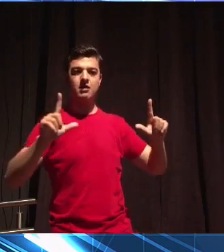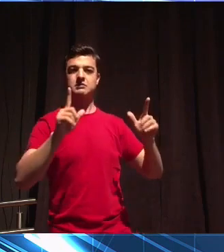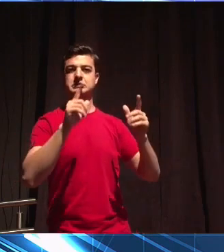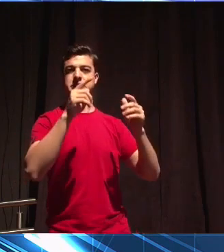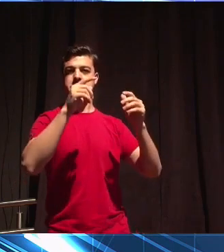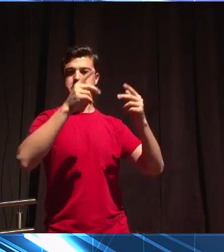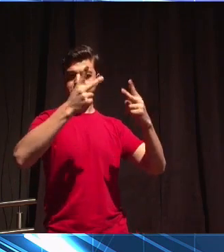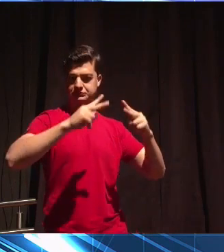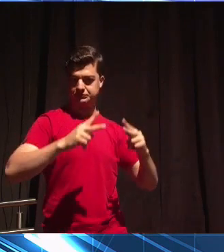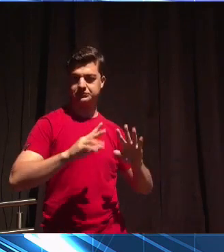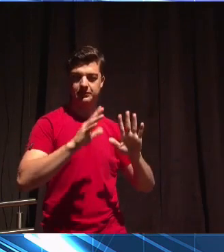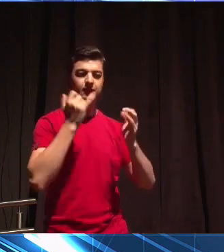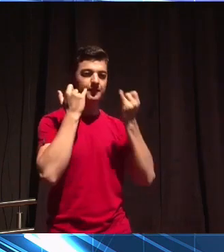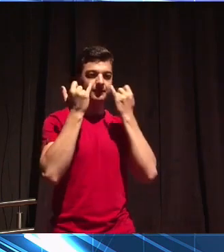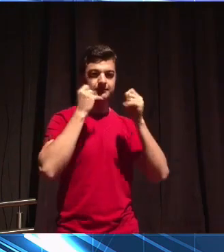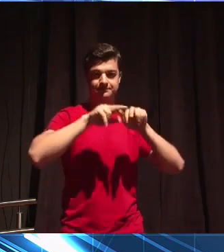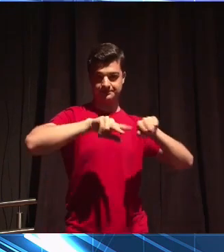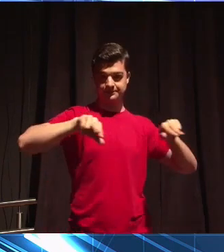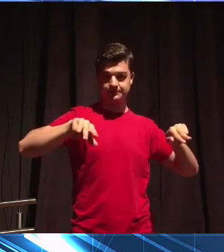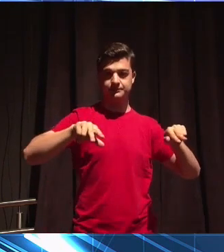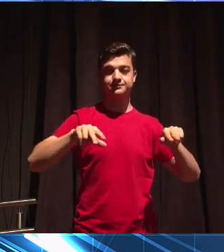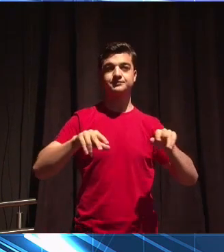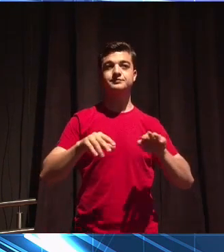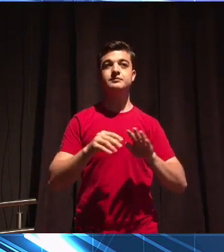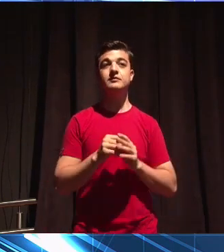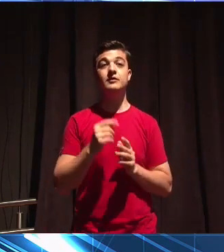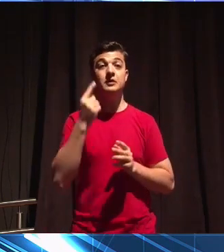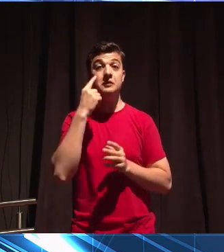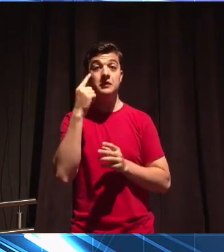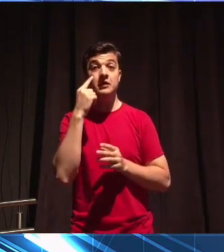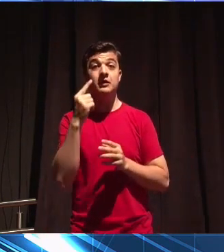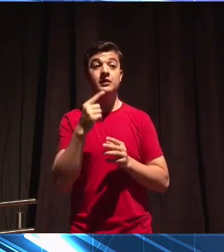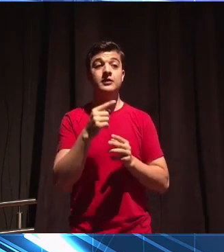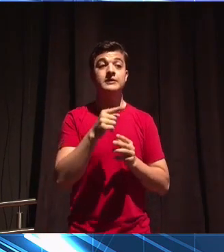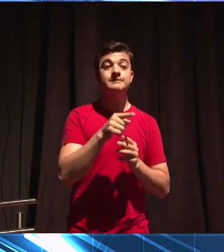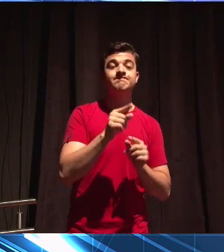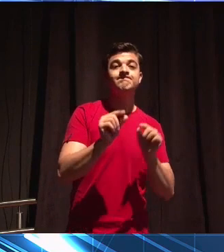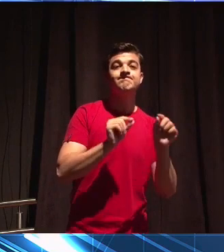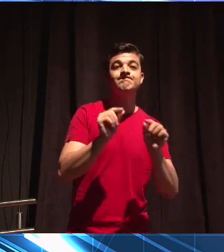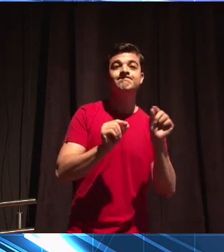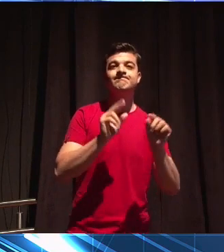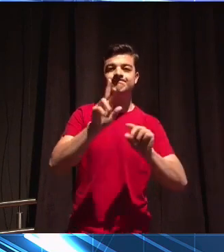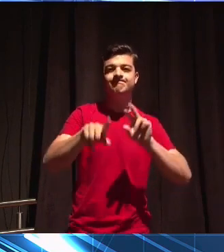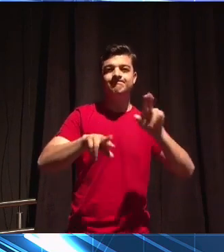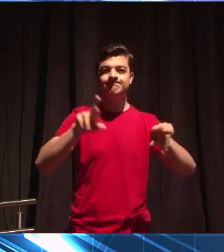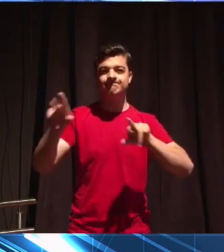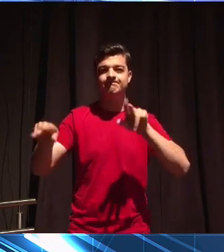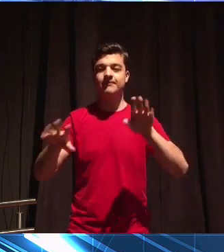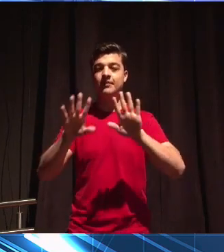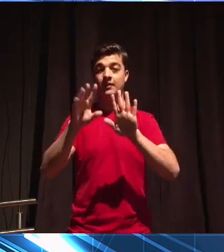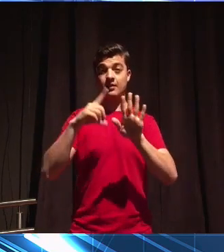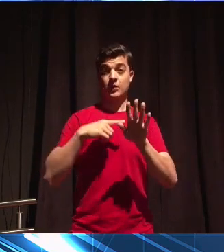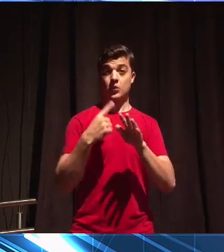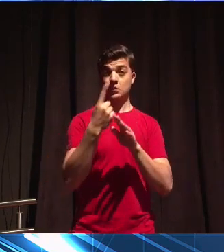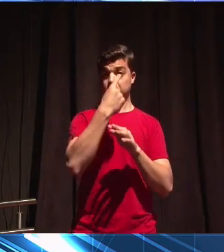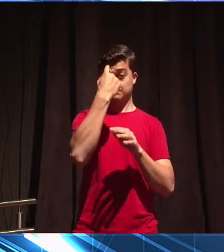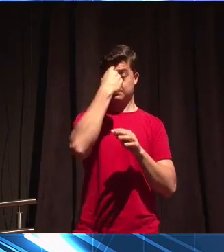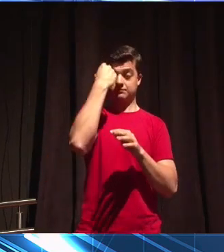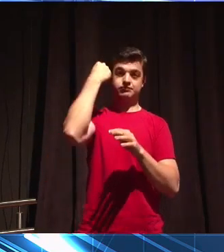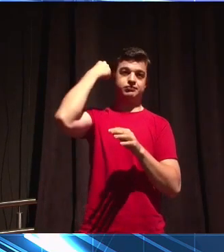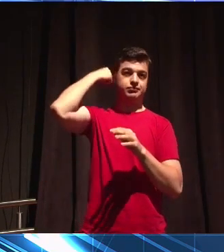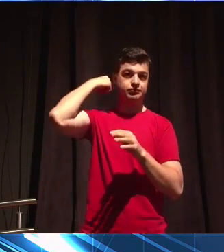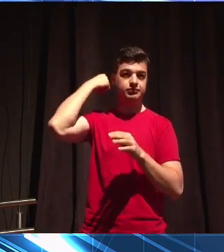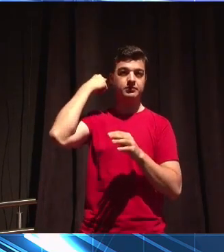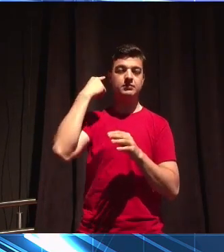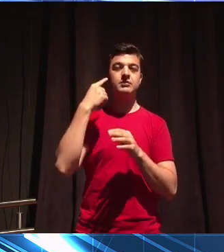lado? Será que não está dando mais chances para determinado perfil do que menos perfil? Mas aqui eu começo a entrar num viés um pouquinho mais curioso, que é o viés do meu